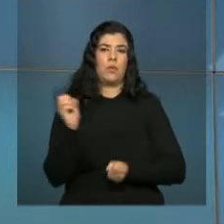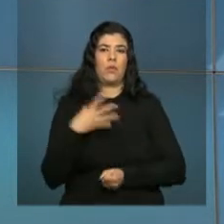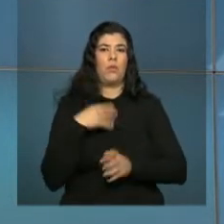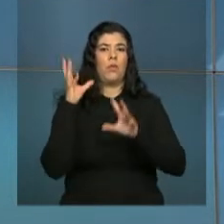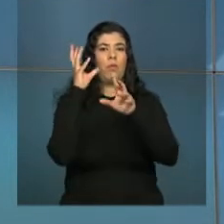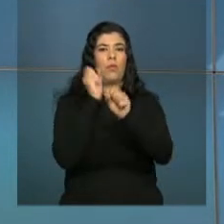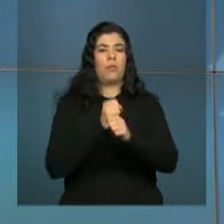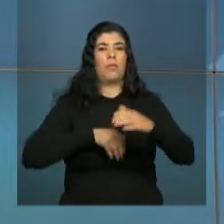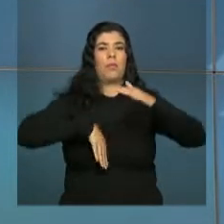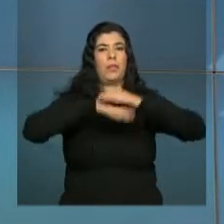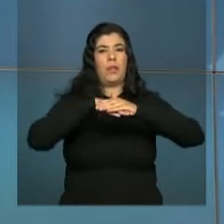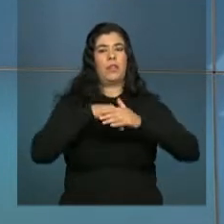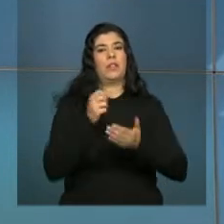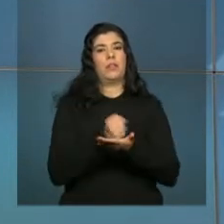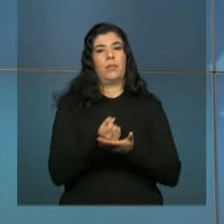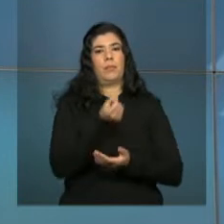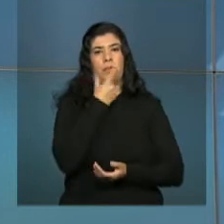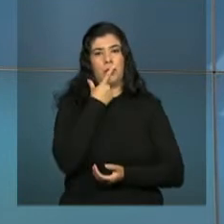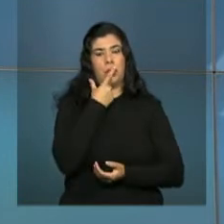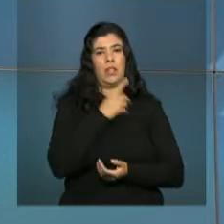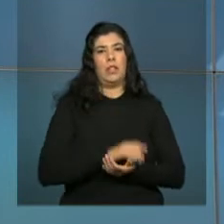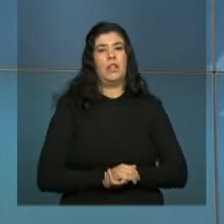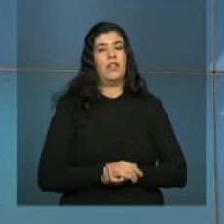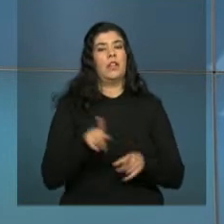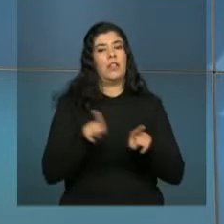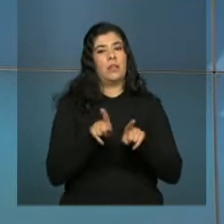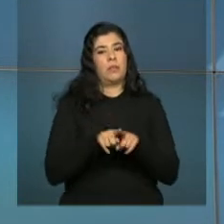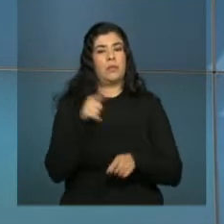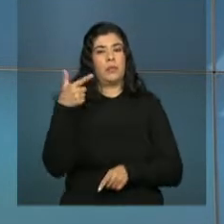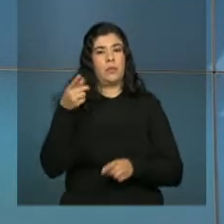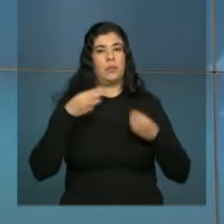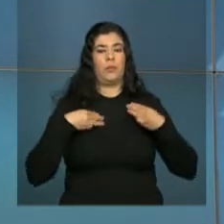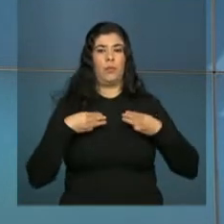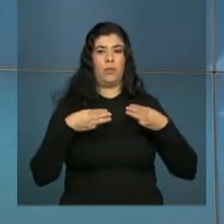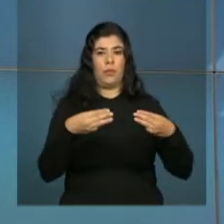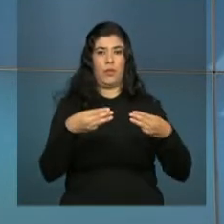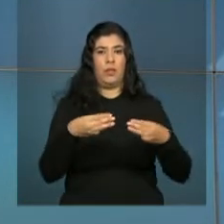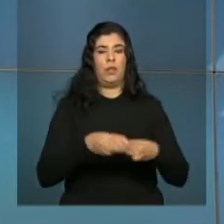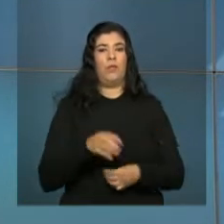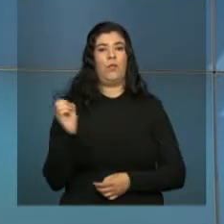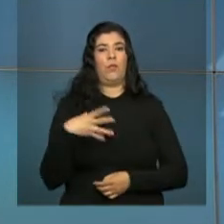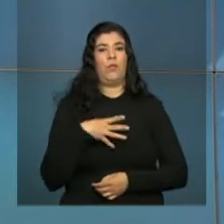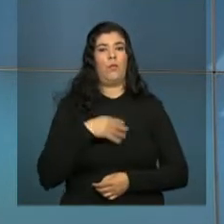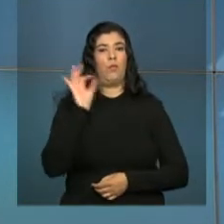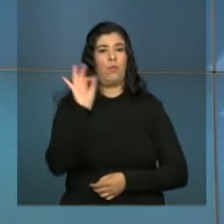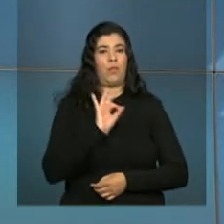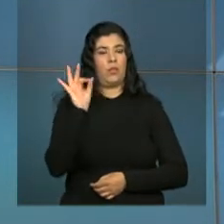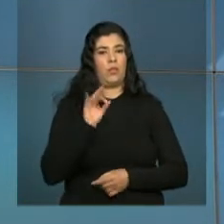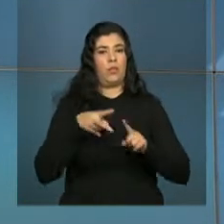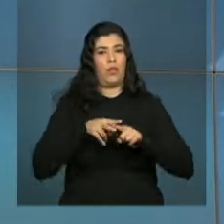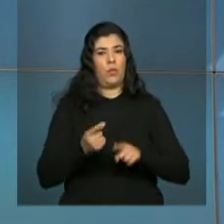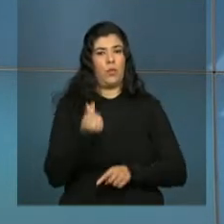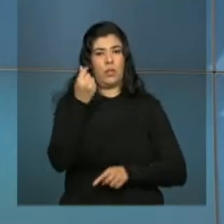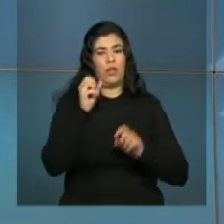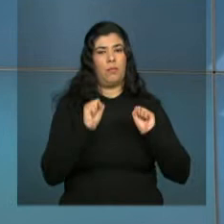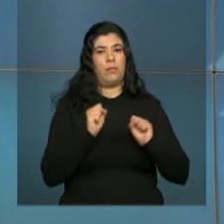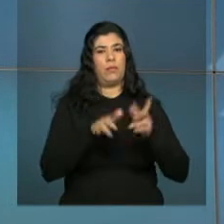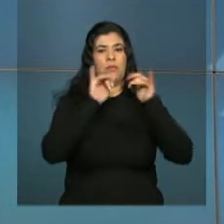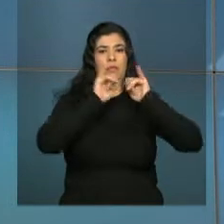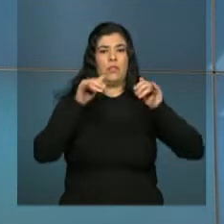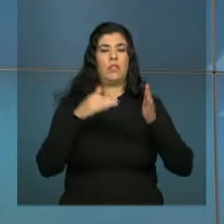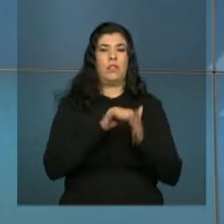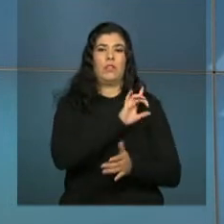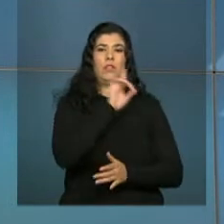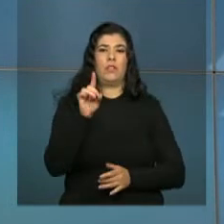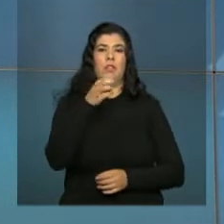no novo cálculo do valor máximo dos remédios ainda segundo o ministério os novos índices de reajustes vão